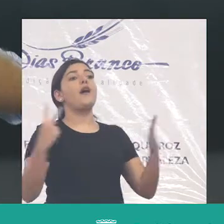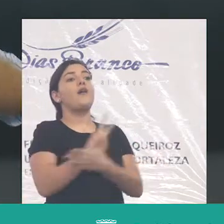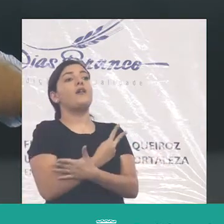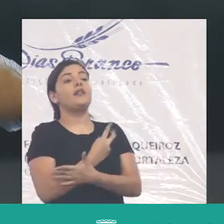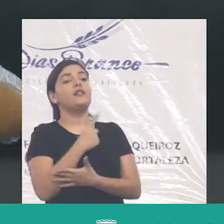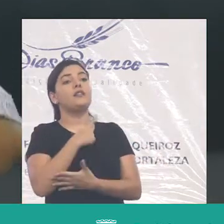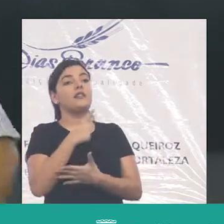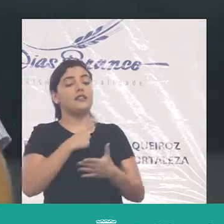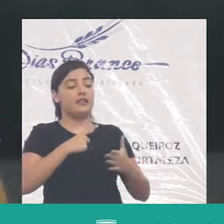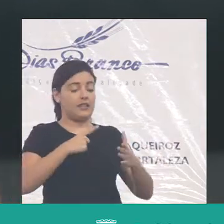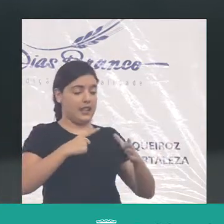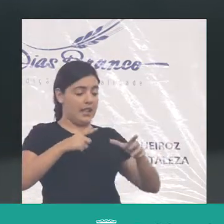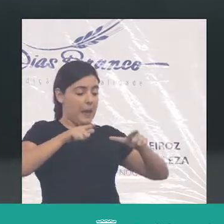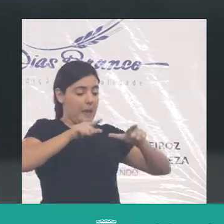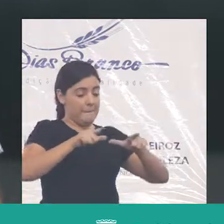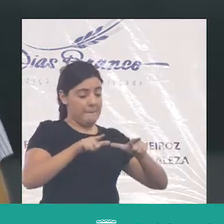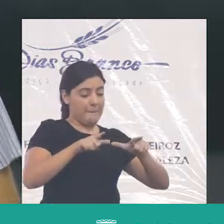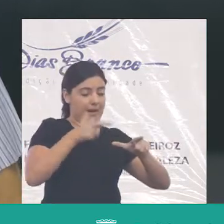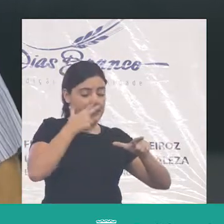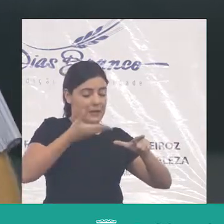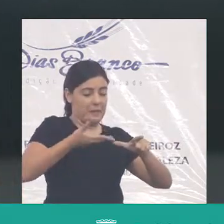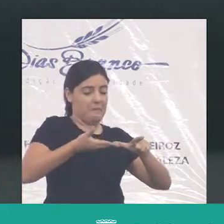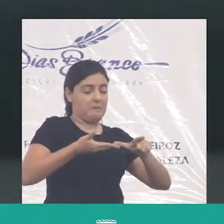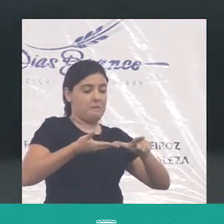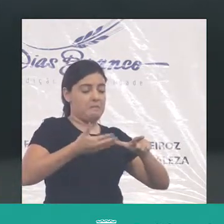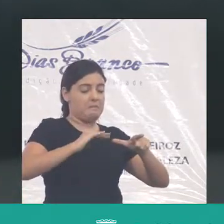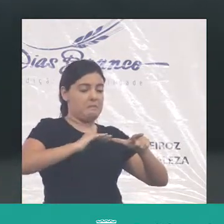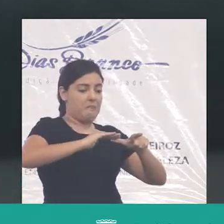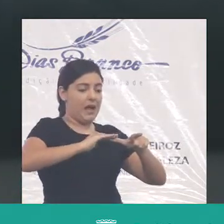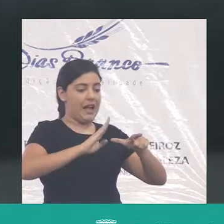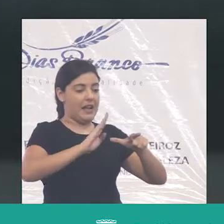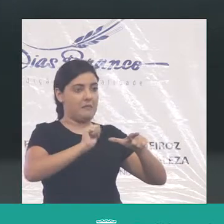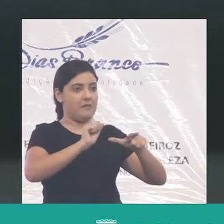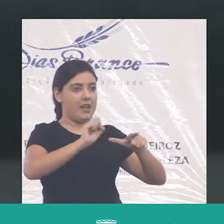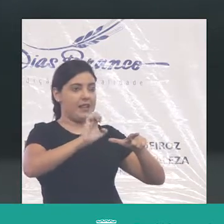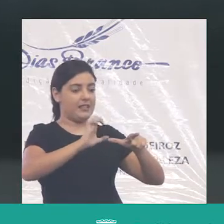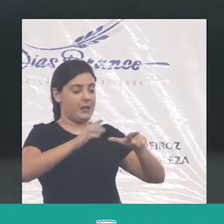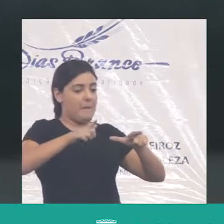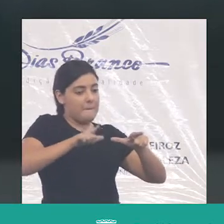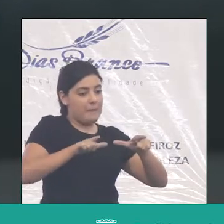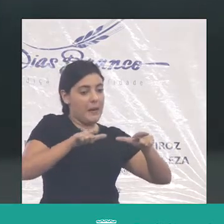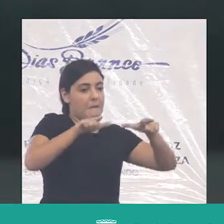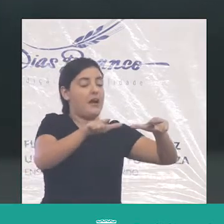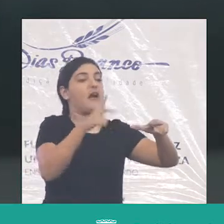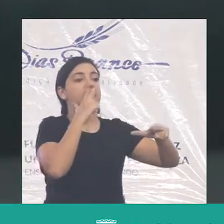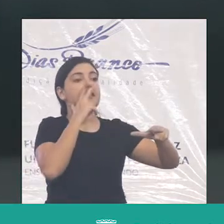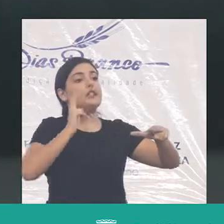Tem que ter 2 bases paralelas e iguais.